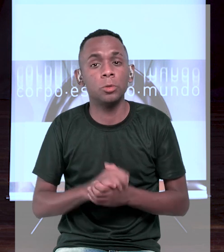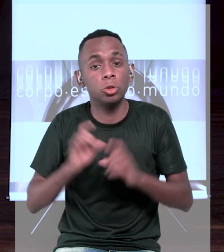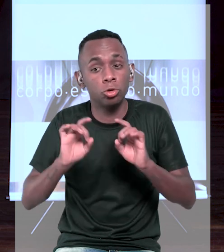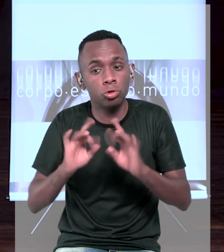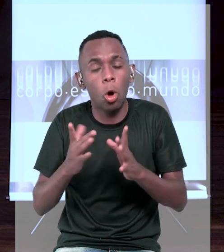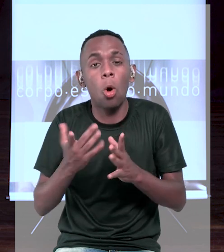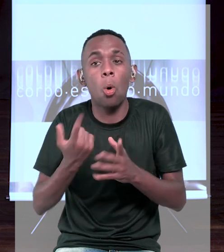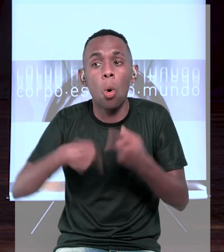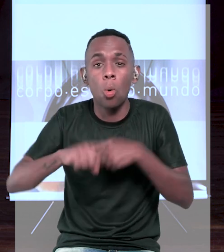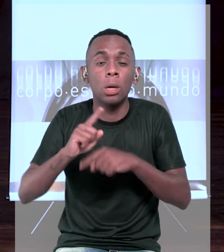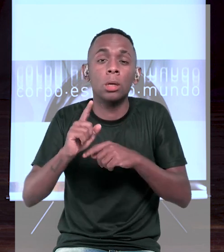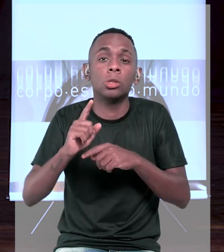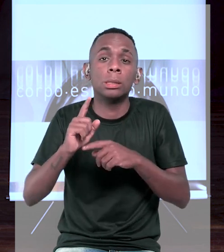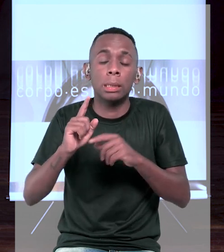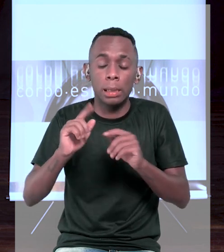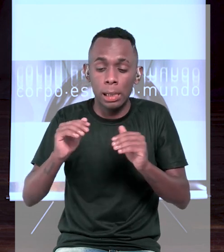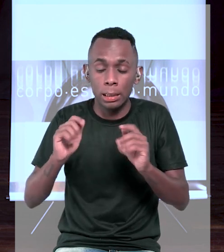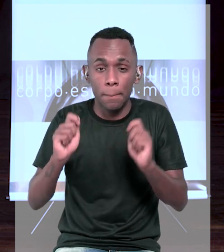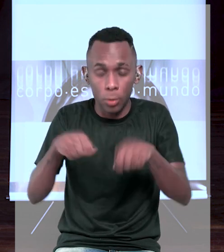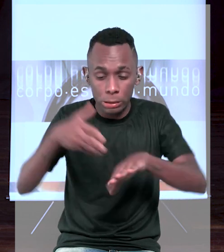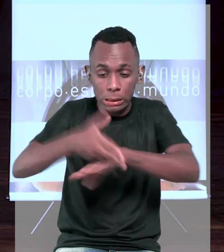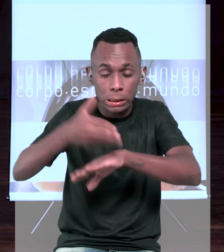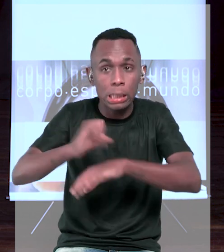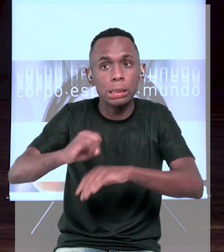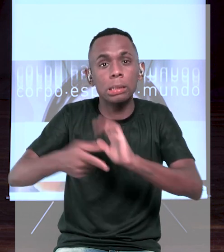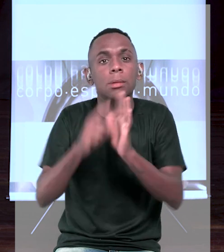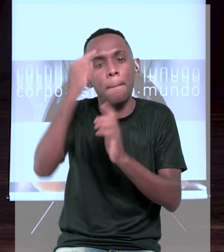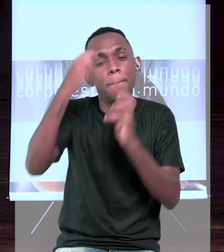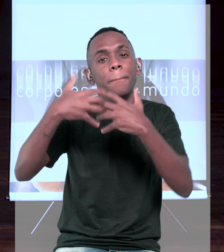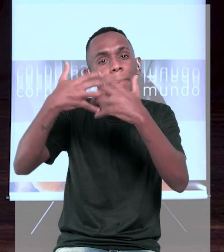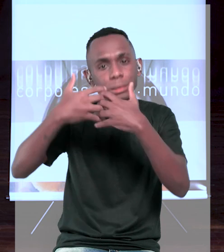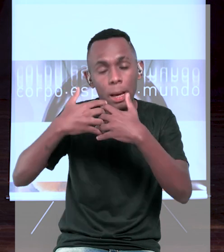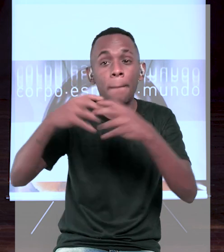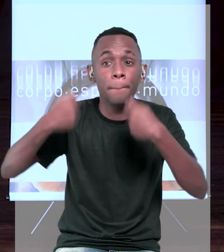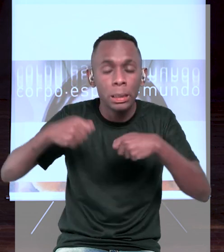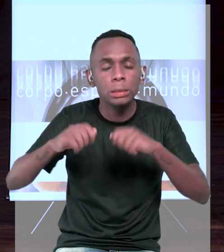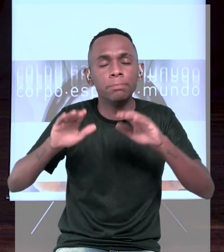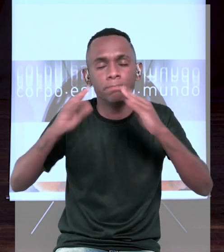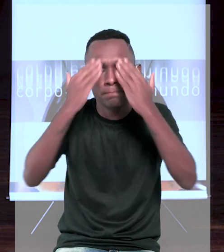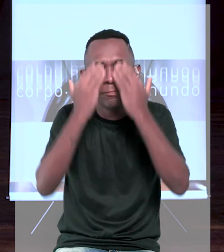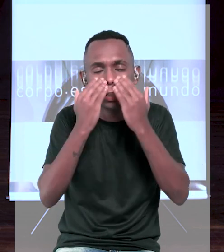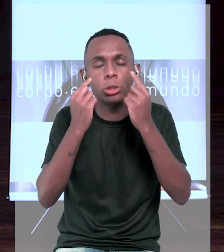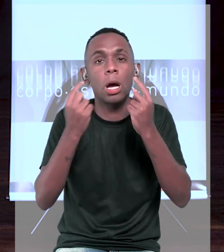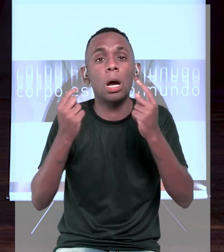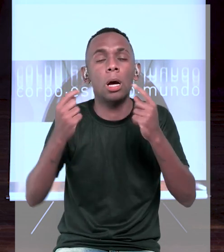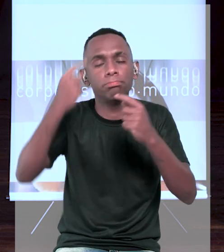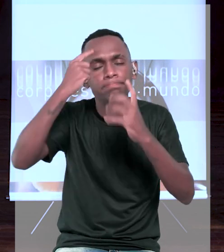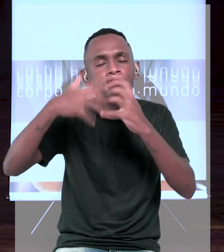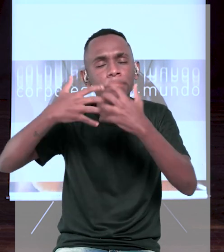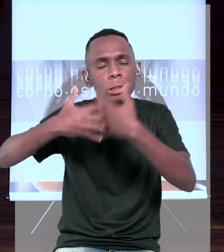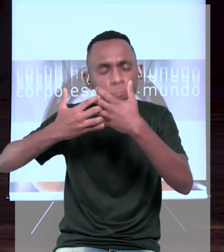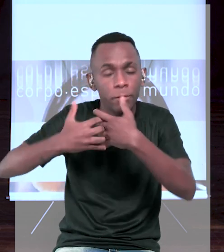nos é acessível pelo pensamento. É preciso fechar os olhos, segundo